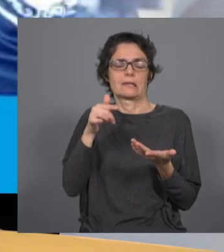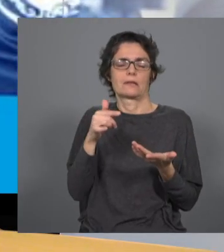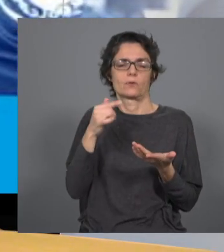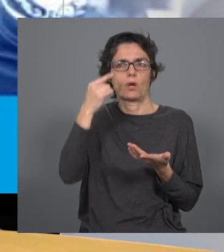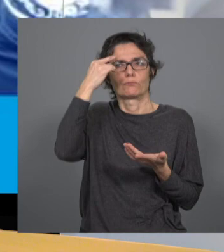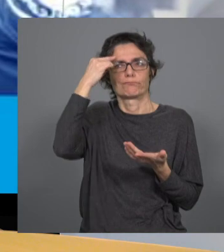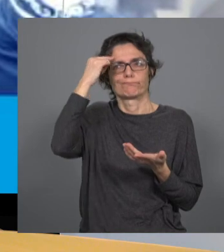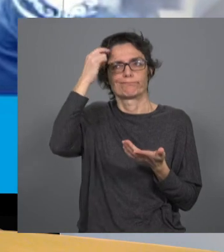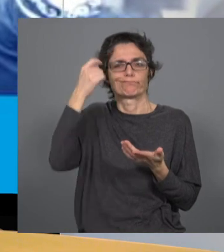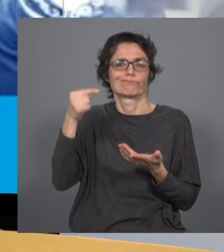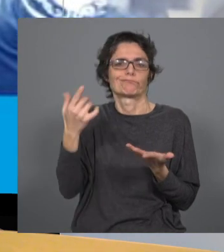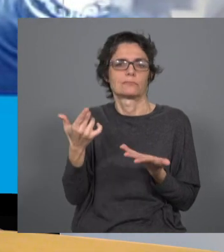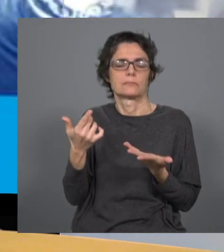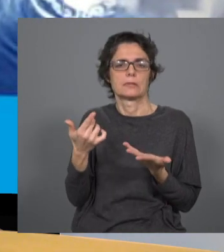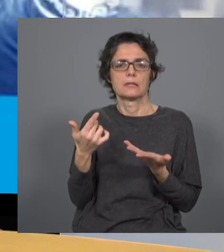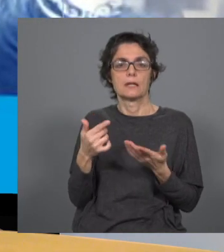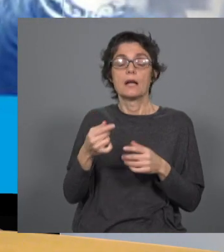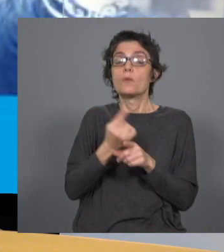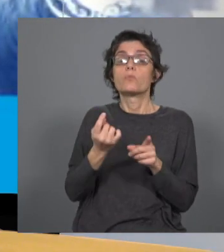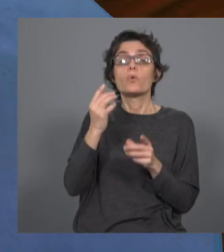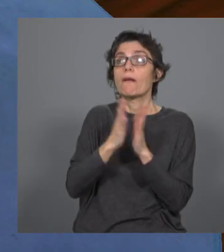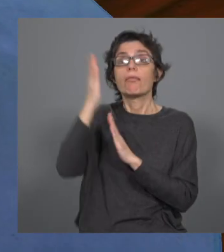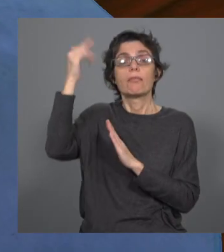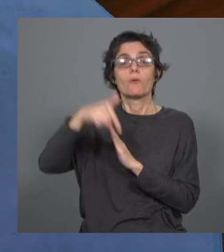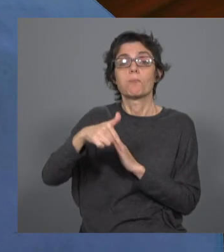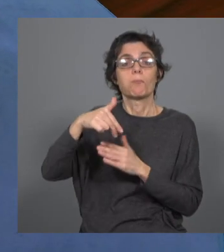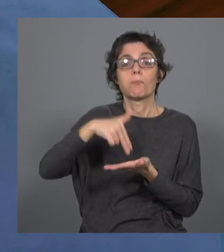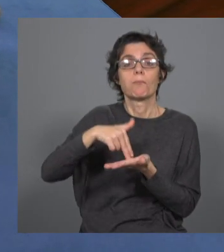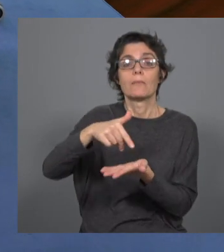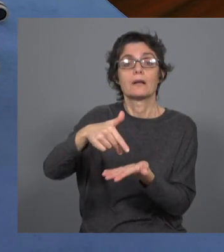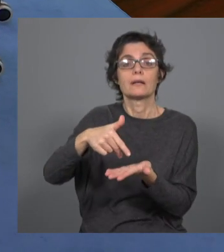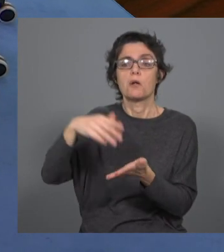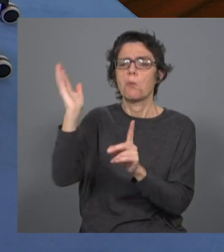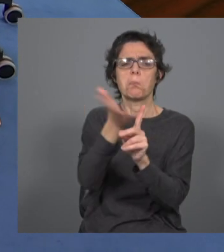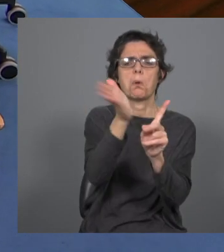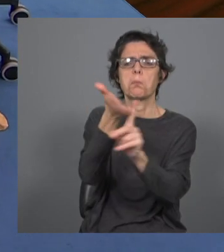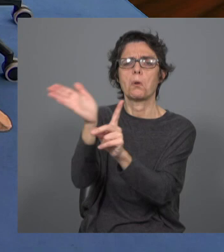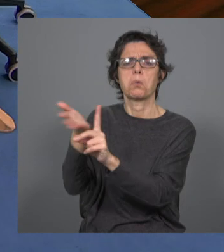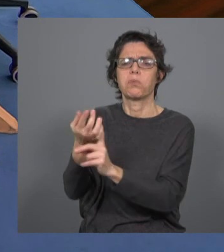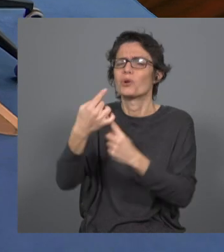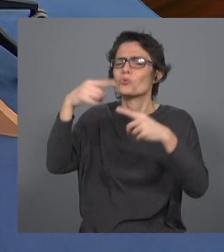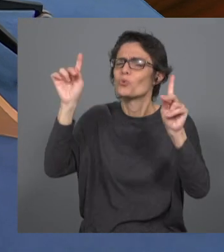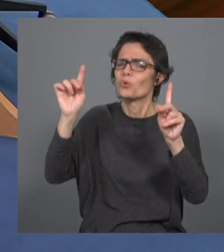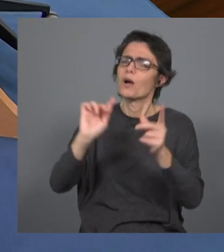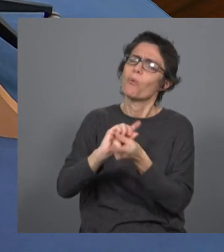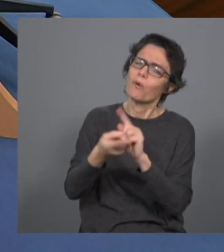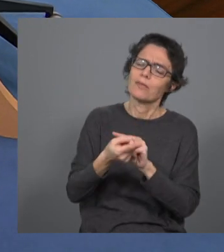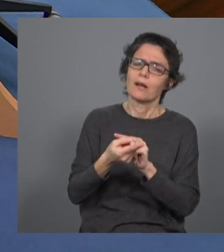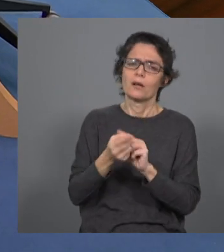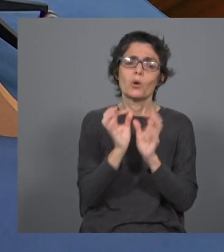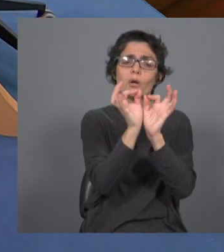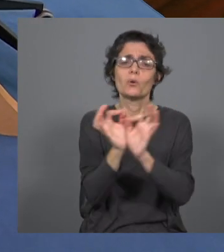isto. Deus não anda cá para castigar, não é? Exatamente. Quer resgatar a pessoa da sua condição, do seu sofrimento. Sim.